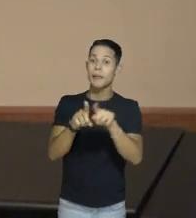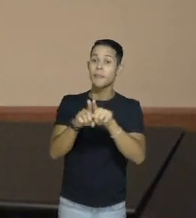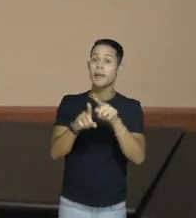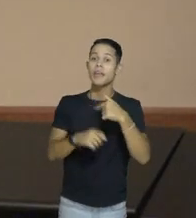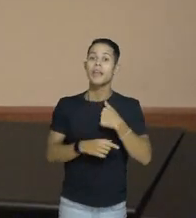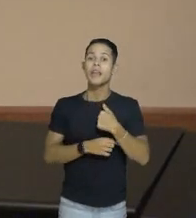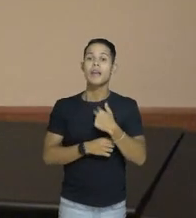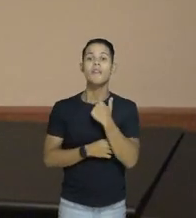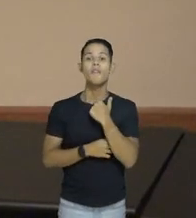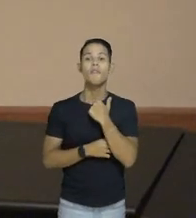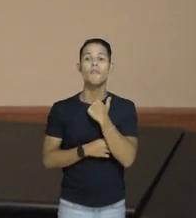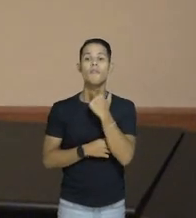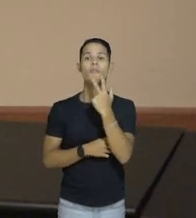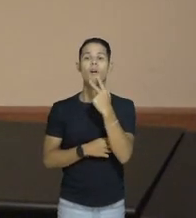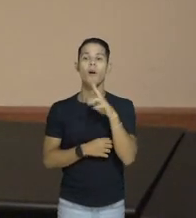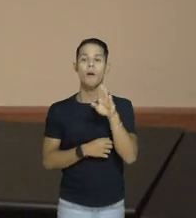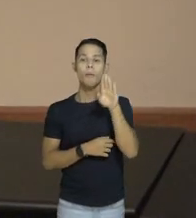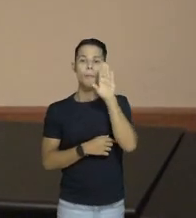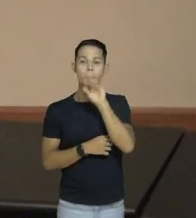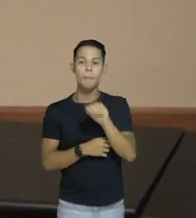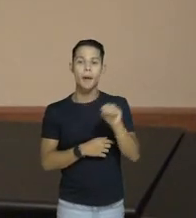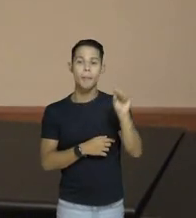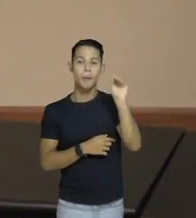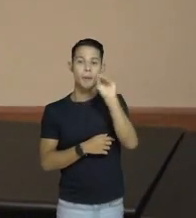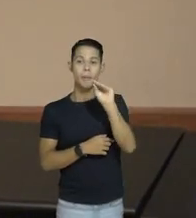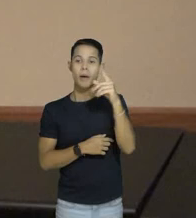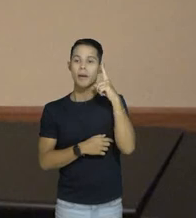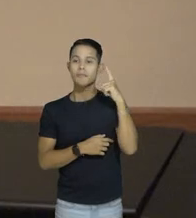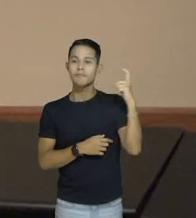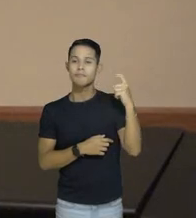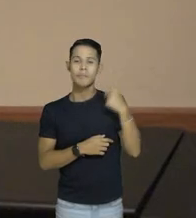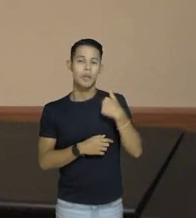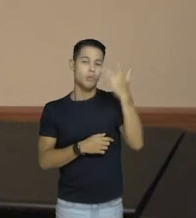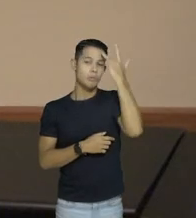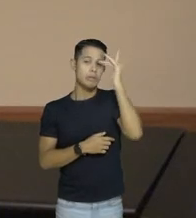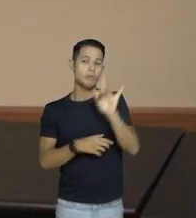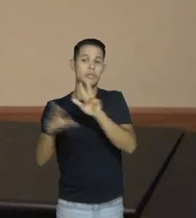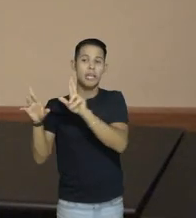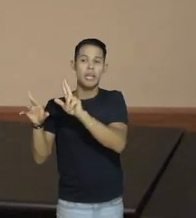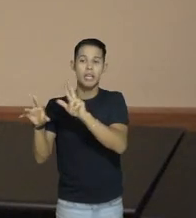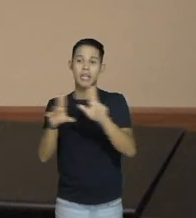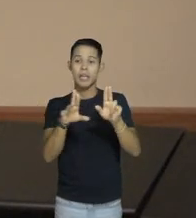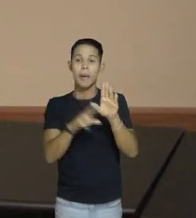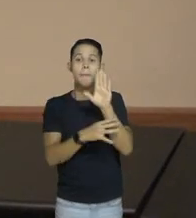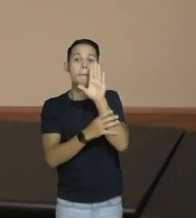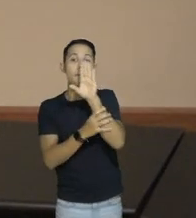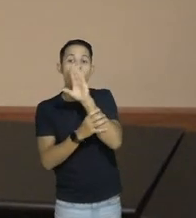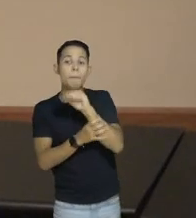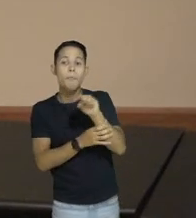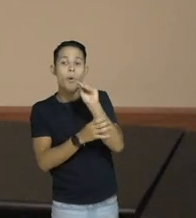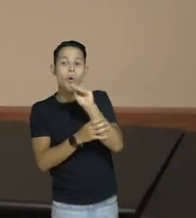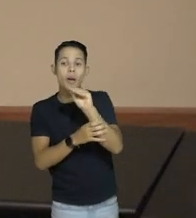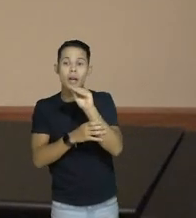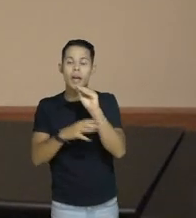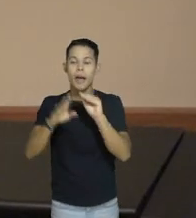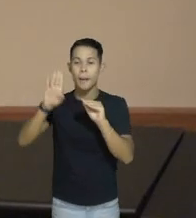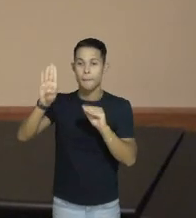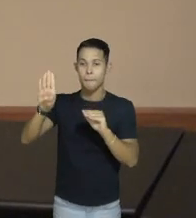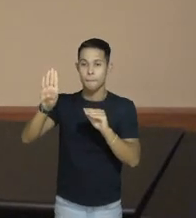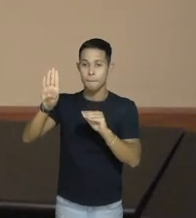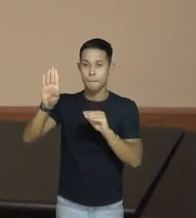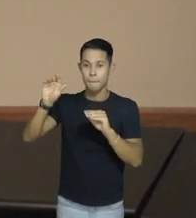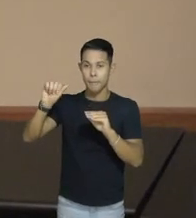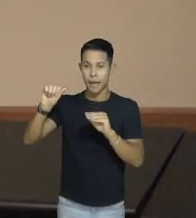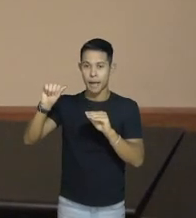Porque quando eu vejo a boca, é igual, ba, pa, lábio tocando.